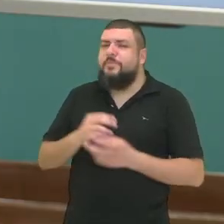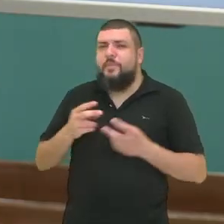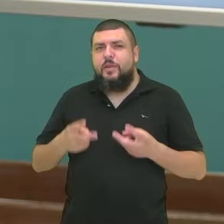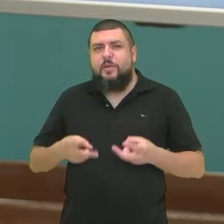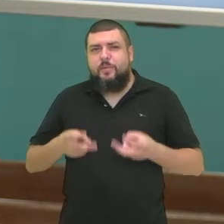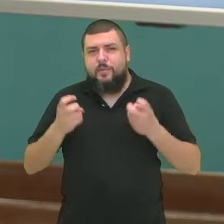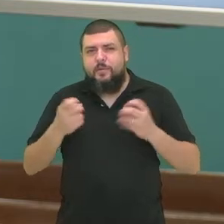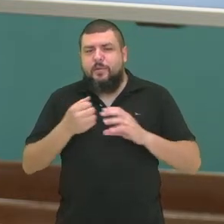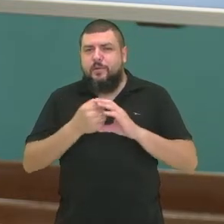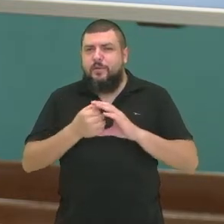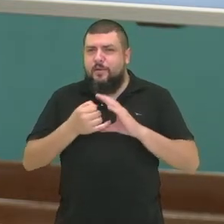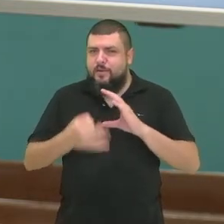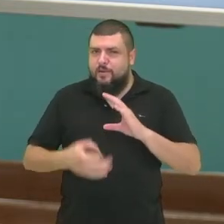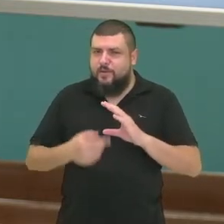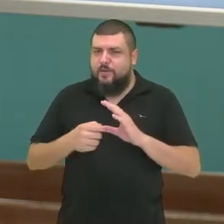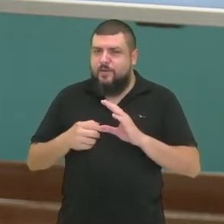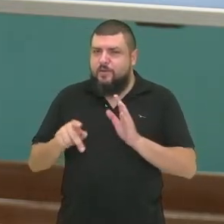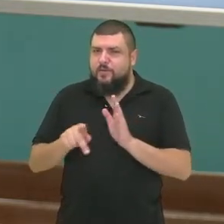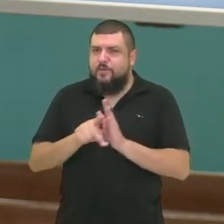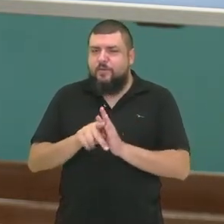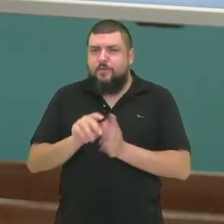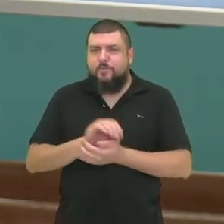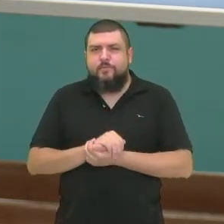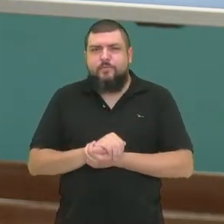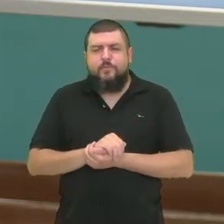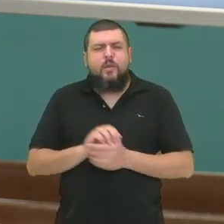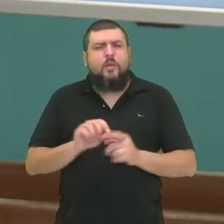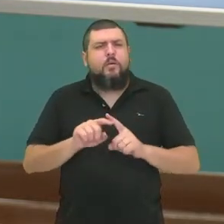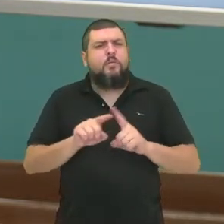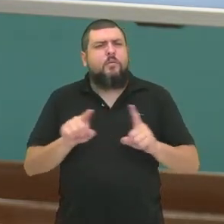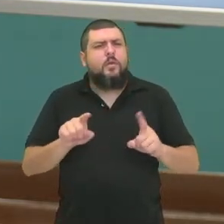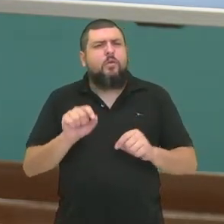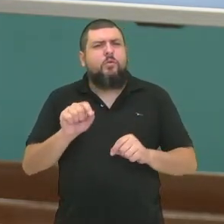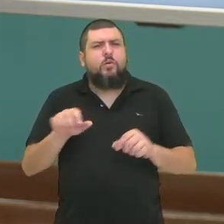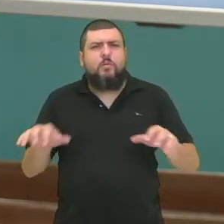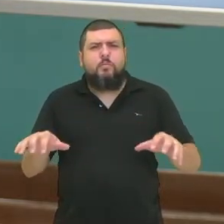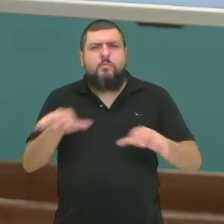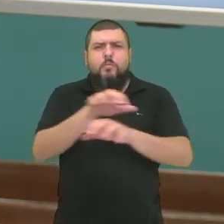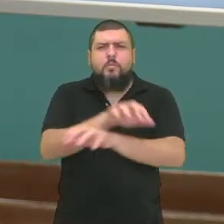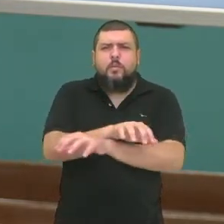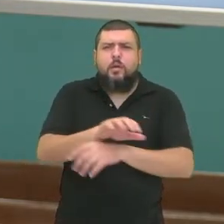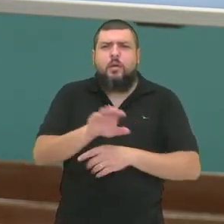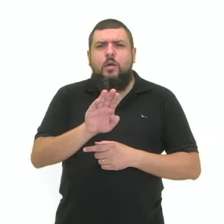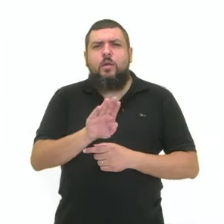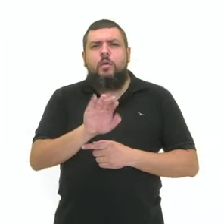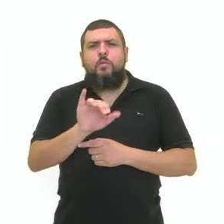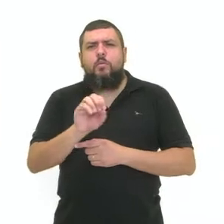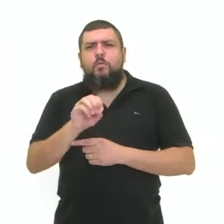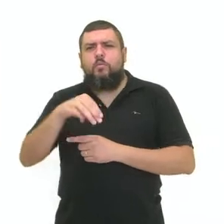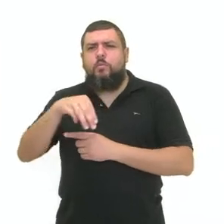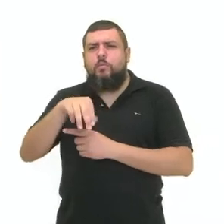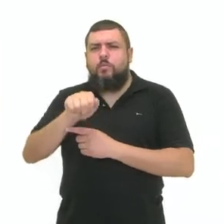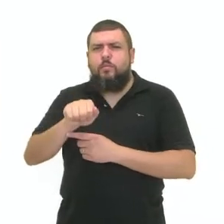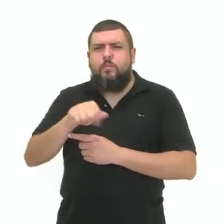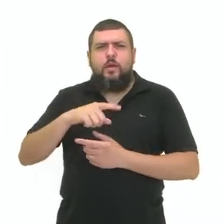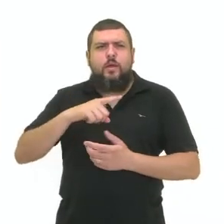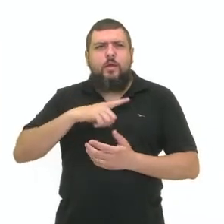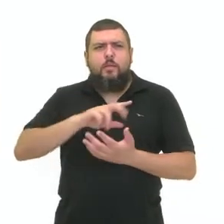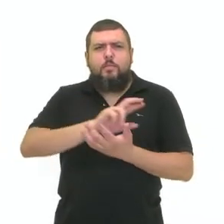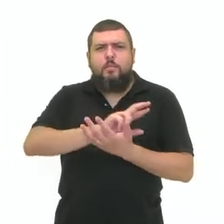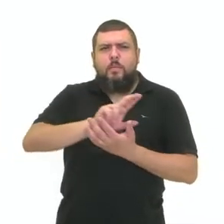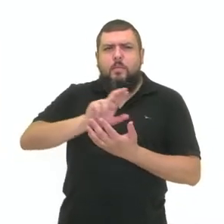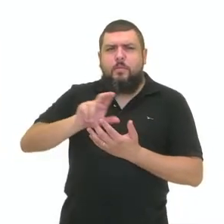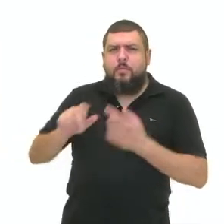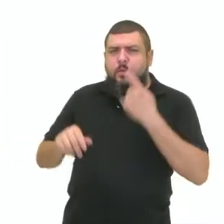de bioma. Então, o que vem a ser um bioma, né? Temos aqui os principais biomas do mundo: floresta tropical, pradarias,